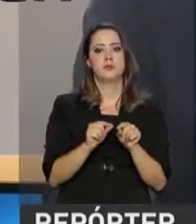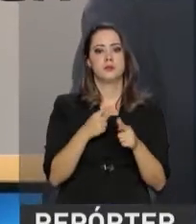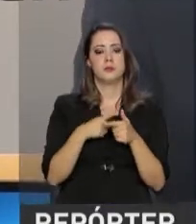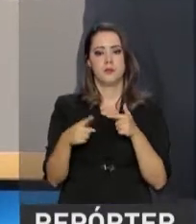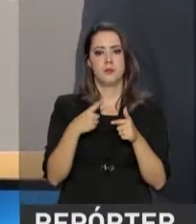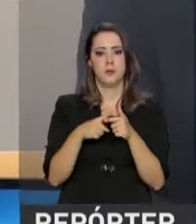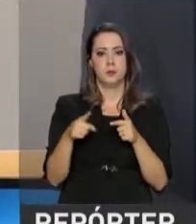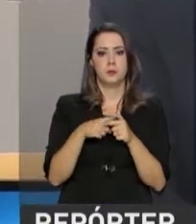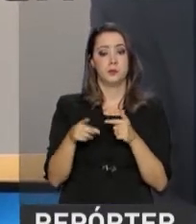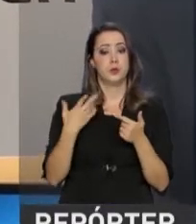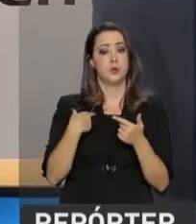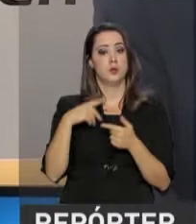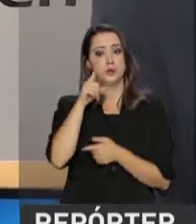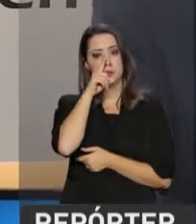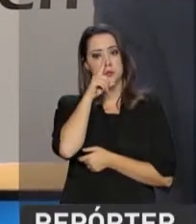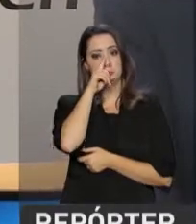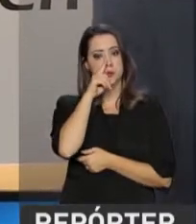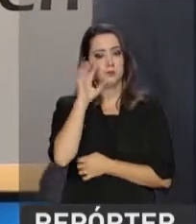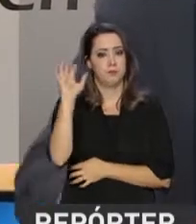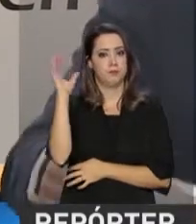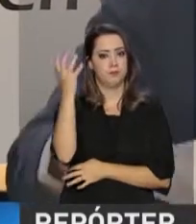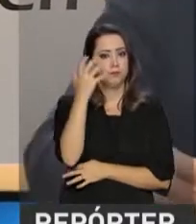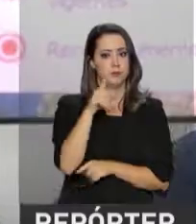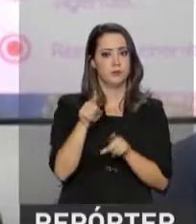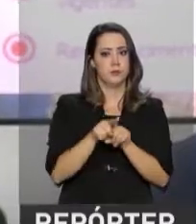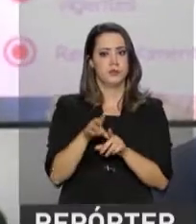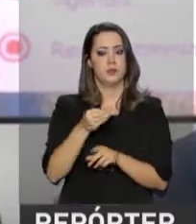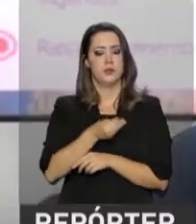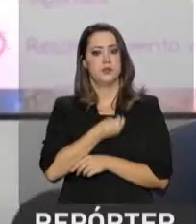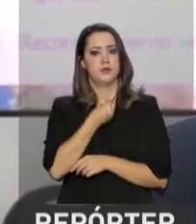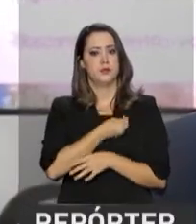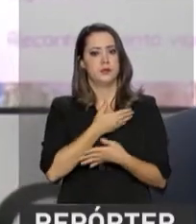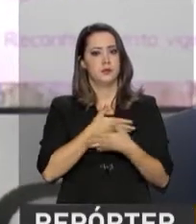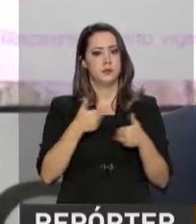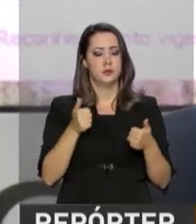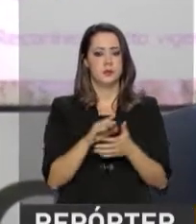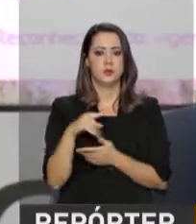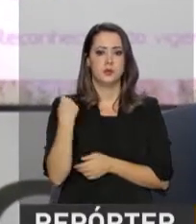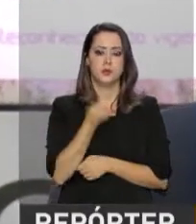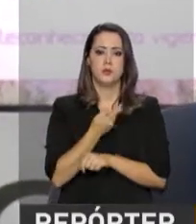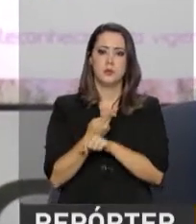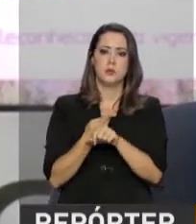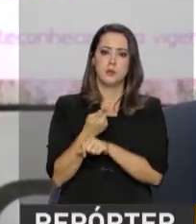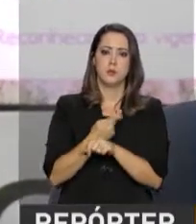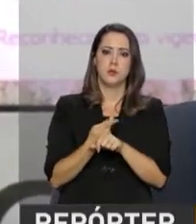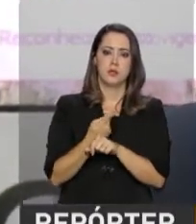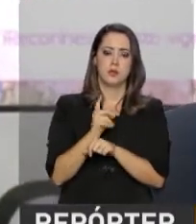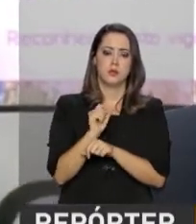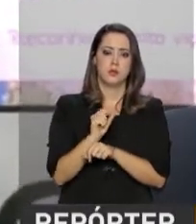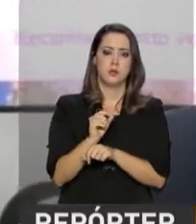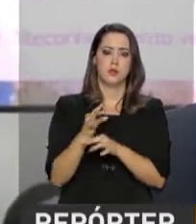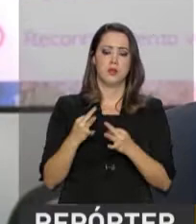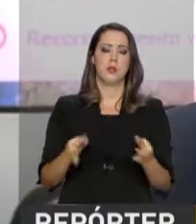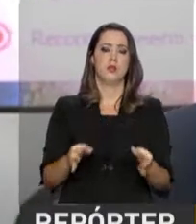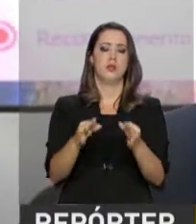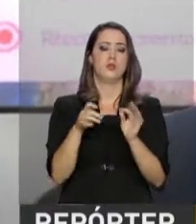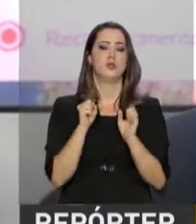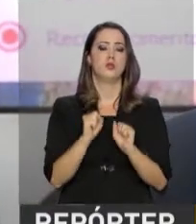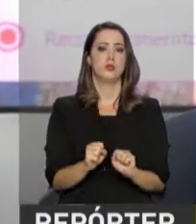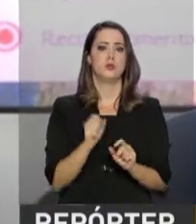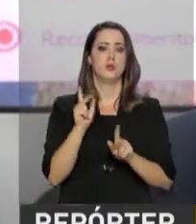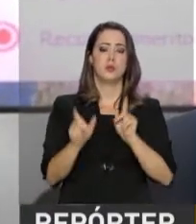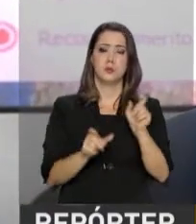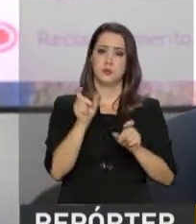dos desastres naturais e poupar vidas nós temos buscado tecnologias que permitam que a população